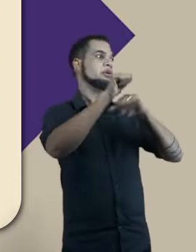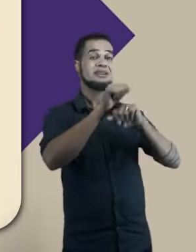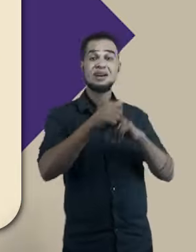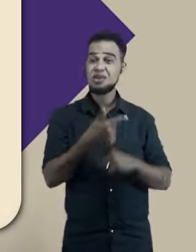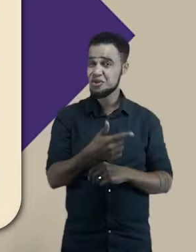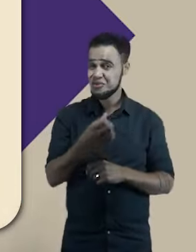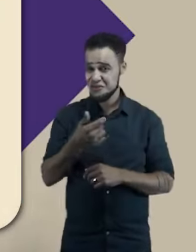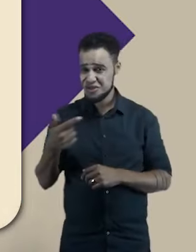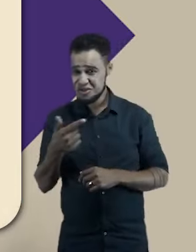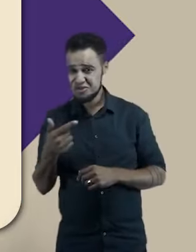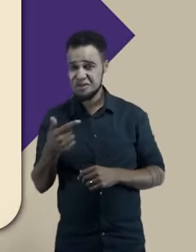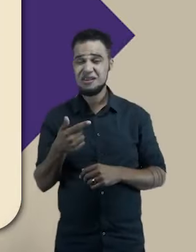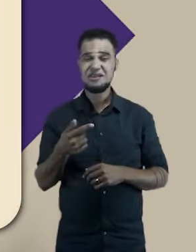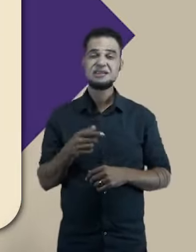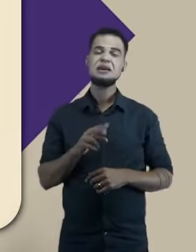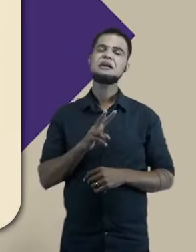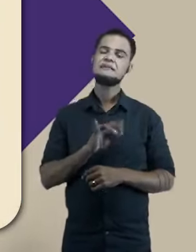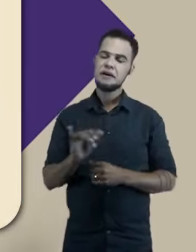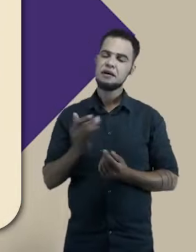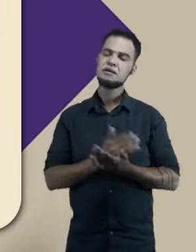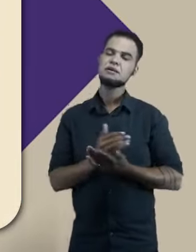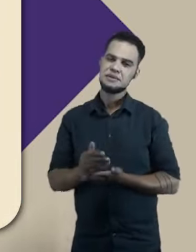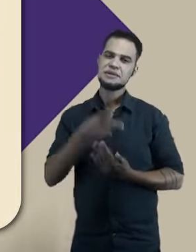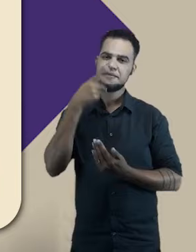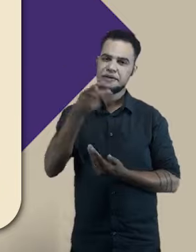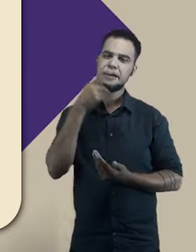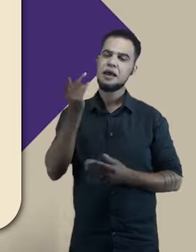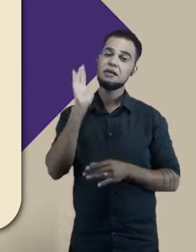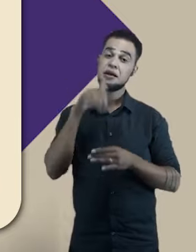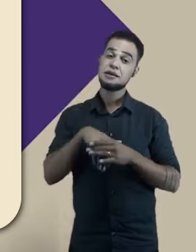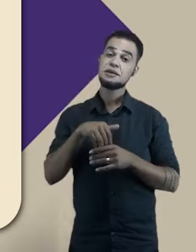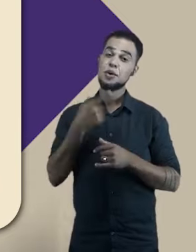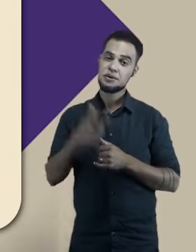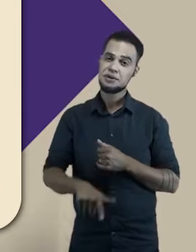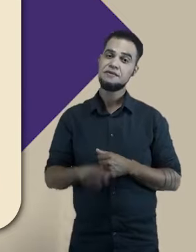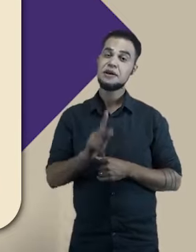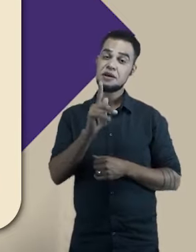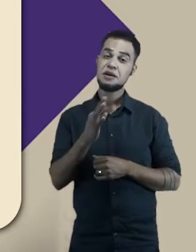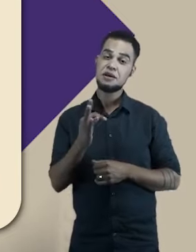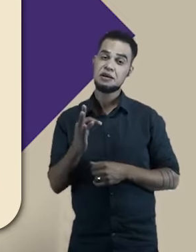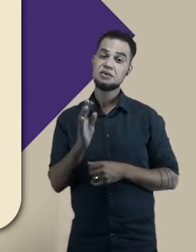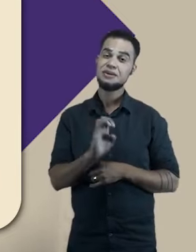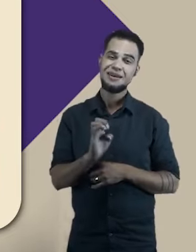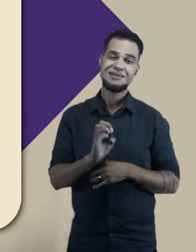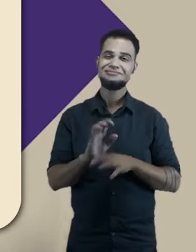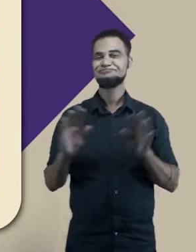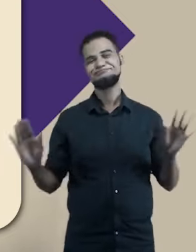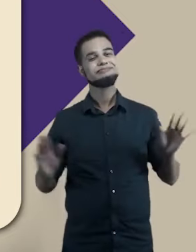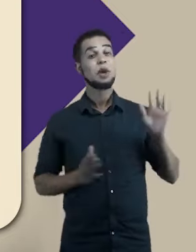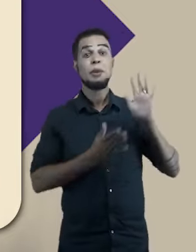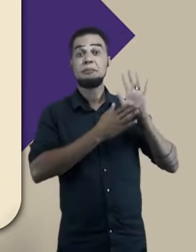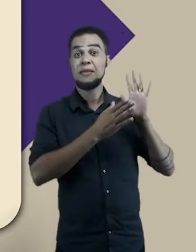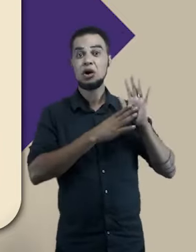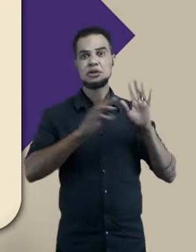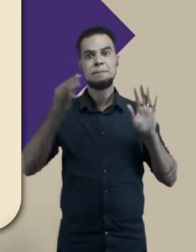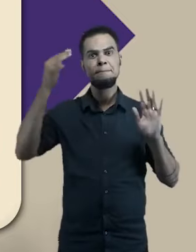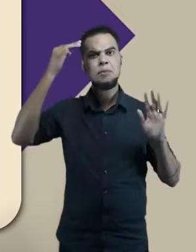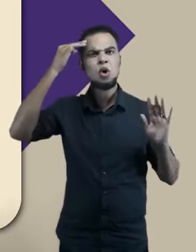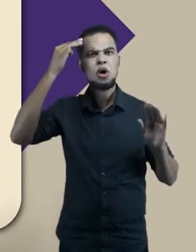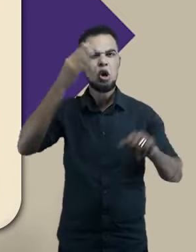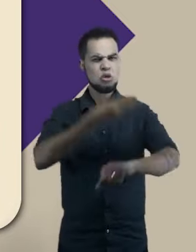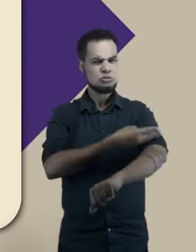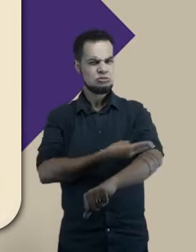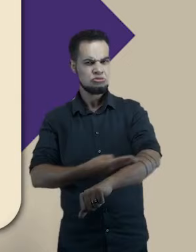e kit gay vai voltar a ser falado novamente em plenas eleições. É uma pauta moral, eles criam um pânico moral